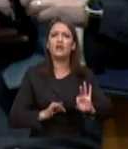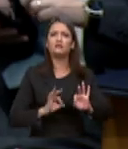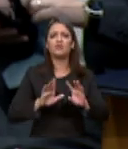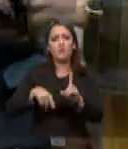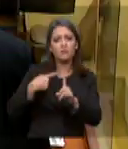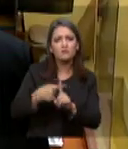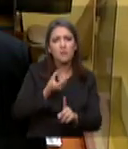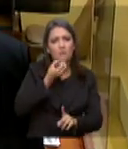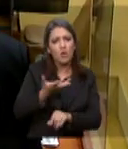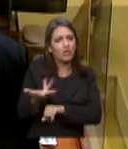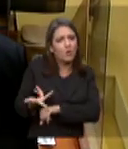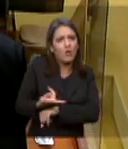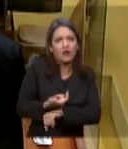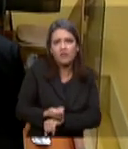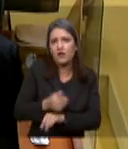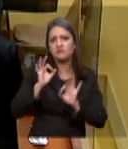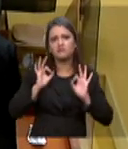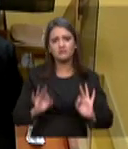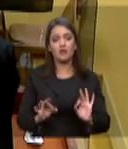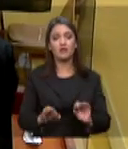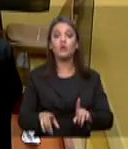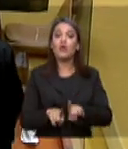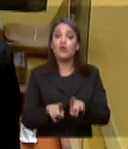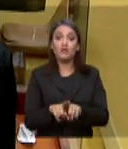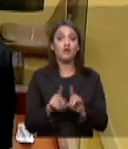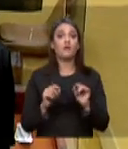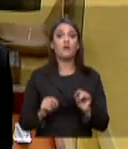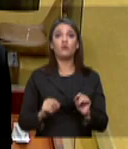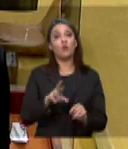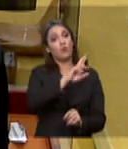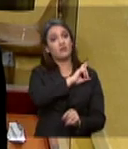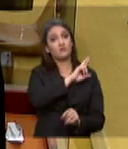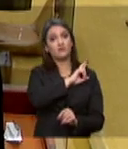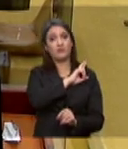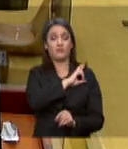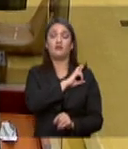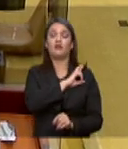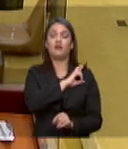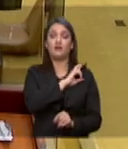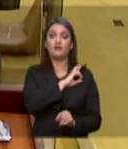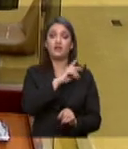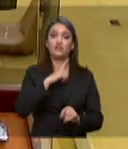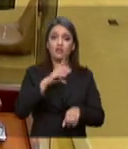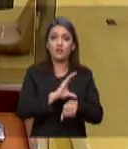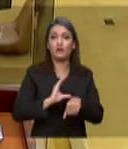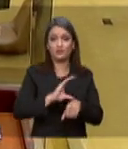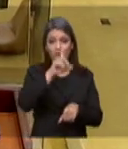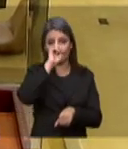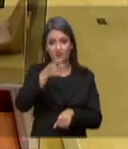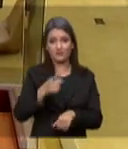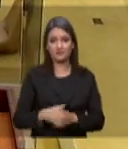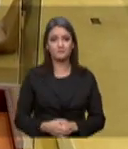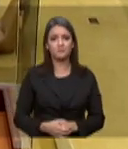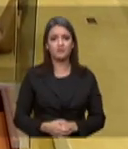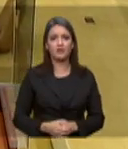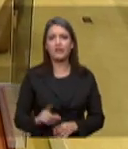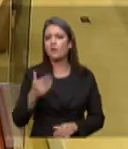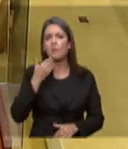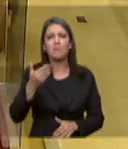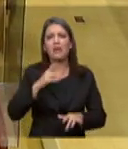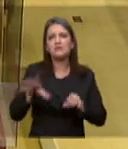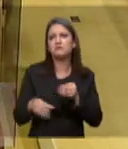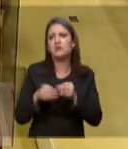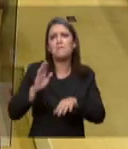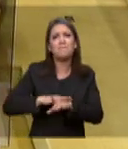bem-sucedida, qualificada como essencial e decorrente diretamente dos deveres estatais previstos pela Constituição Federal. Não se requer qualquer medida